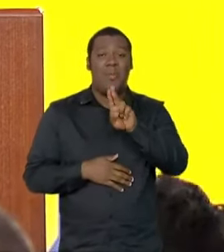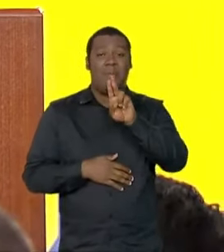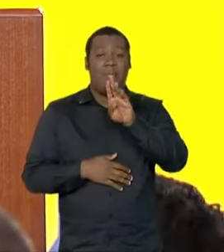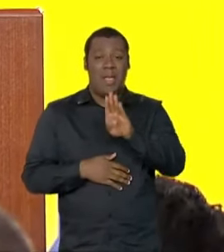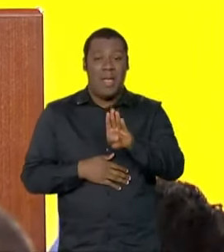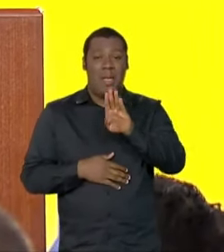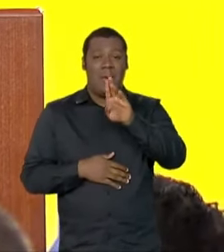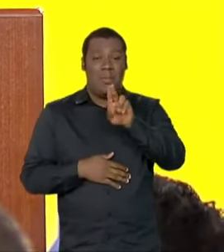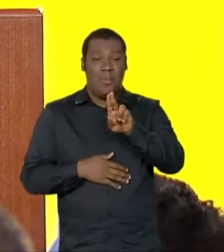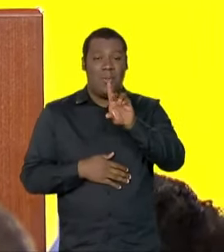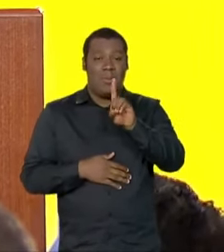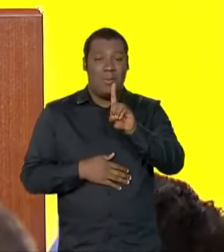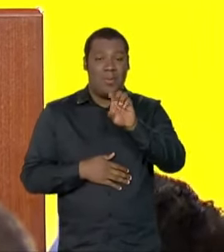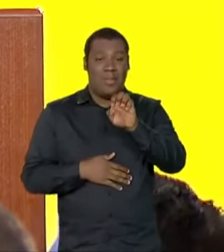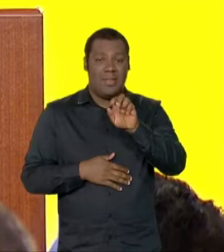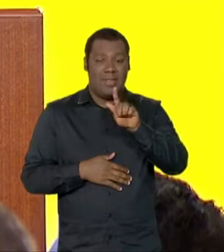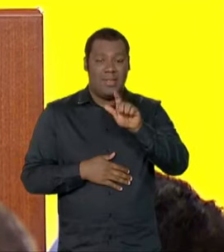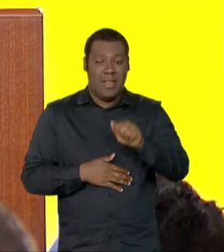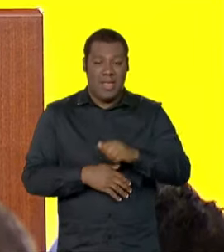eu já estou fazendo